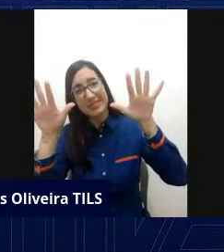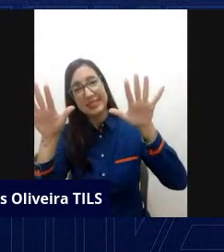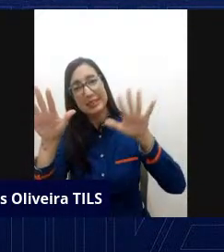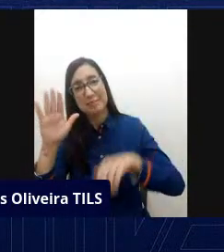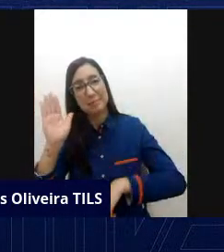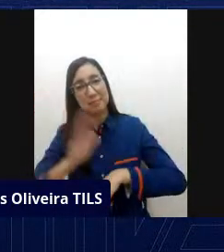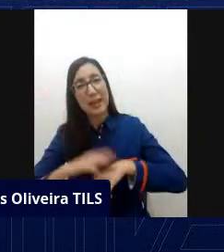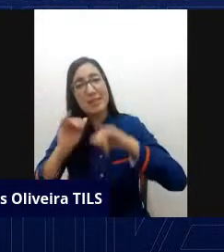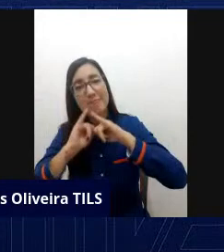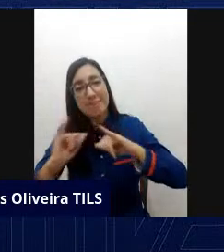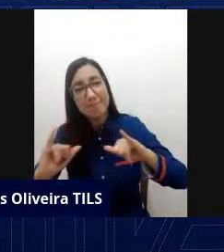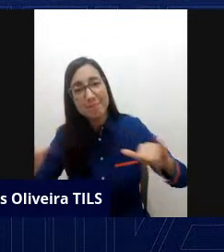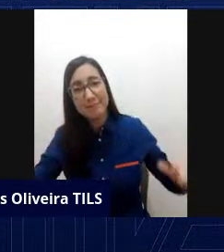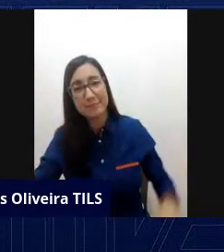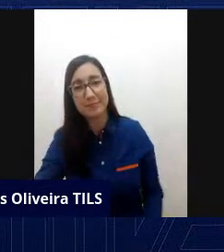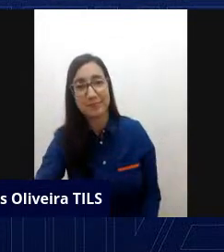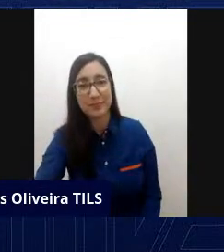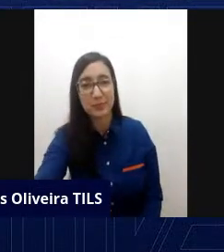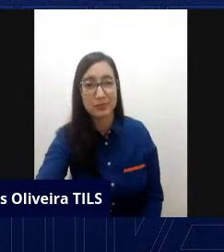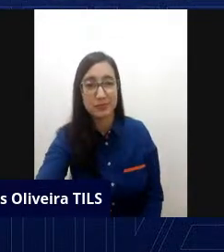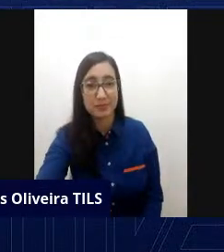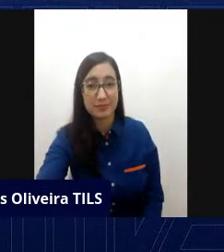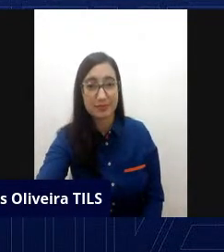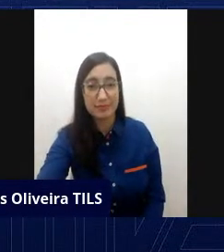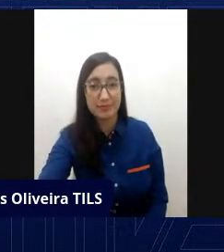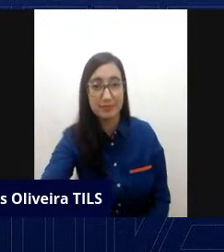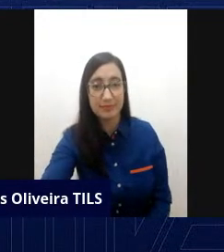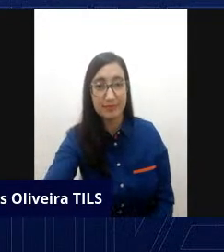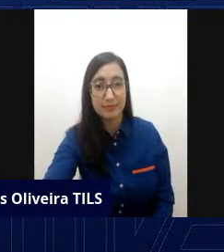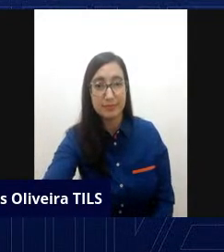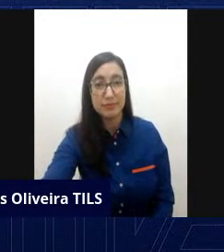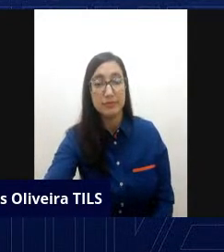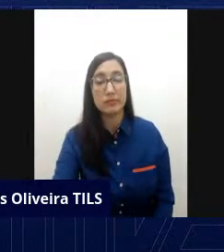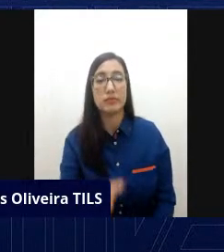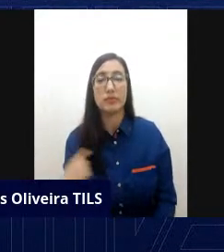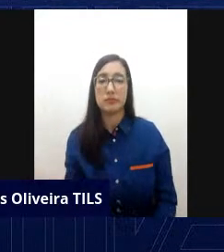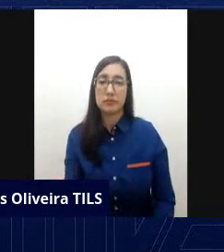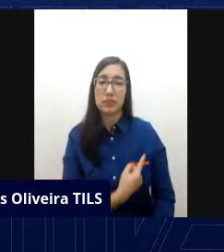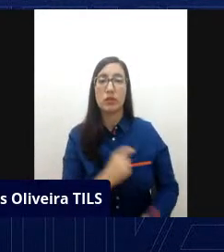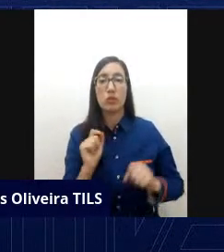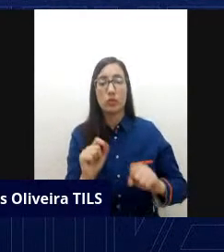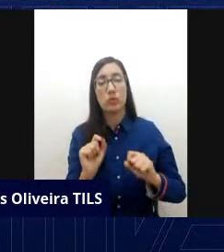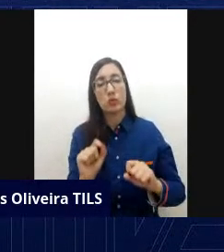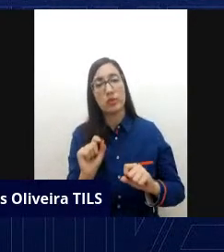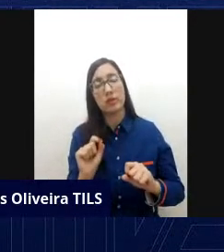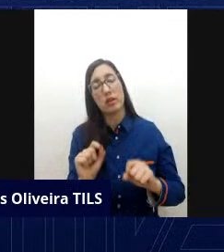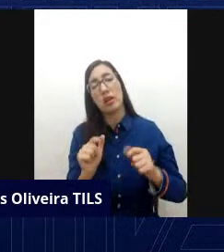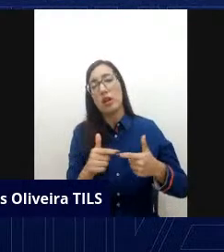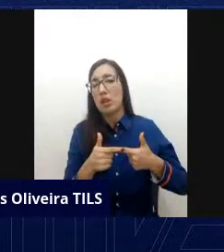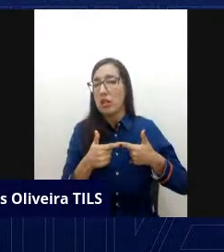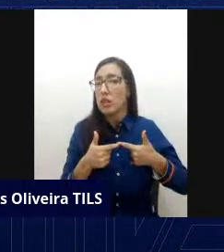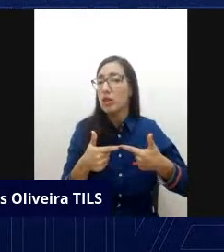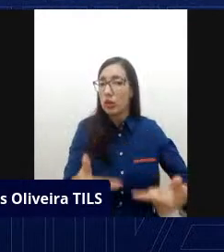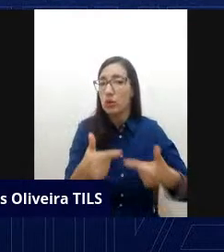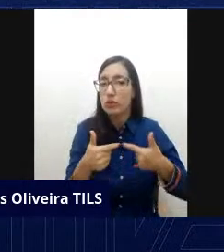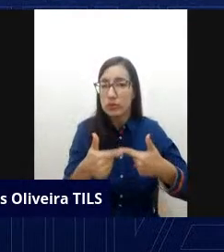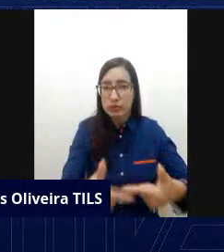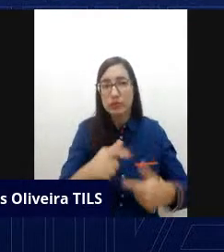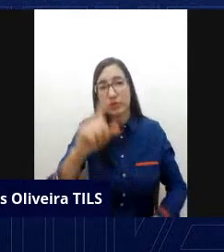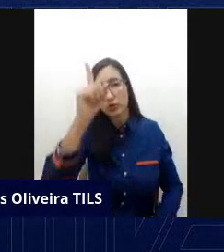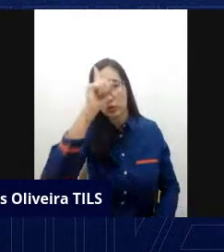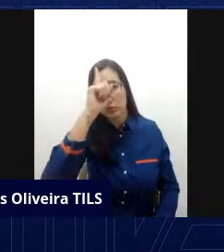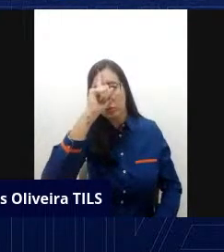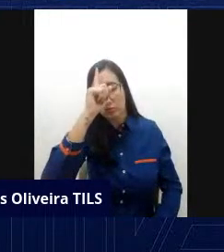as indignações elas coloquem em prática, colocadas em práticas à medida que a gente